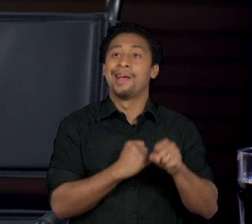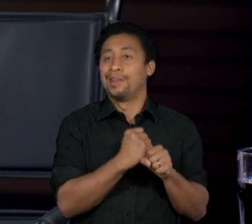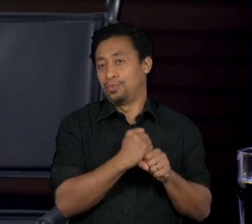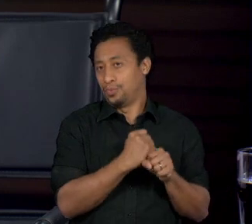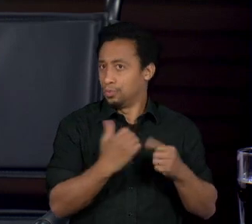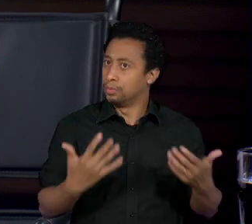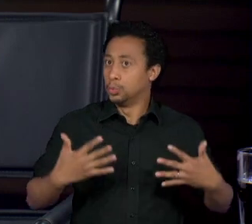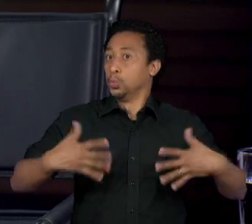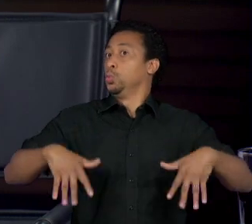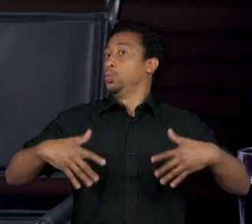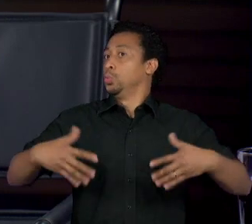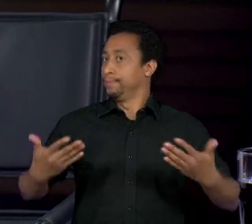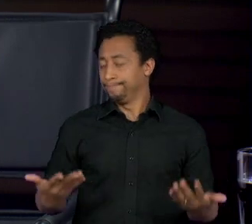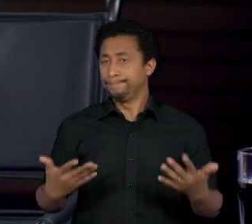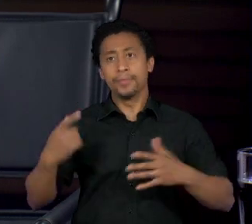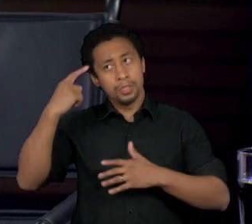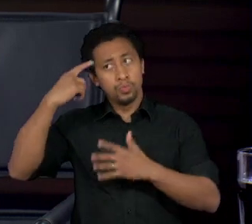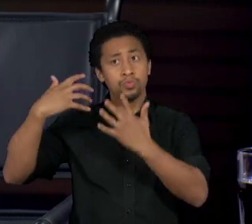essa